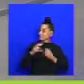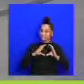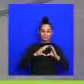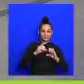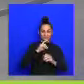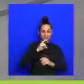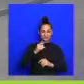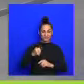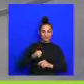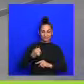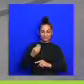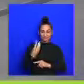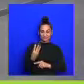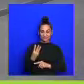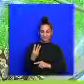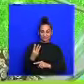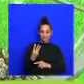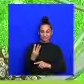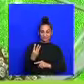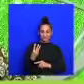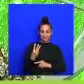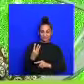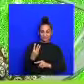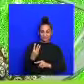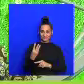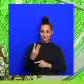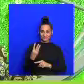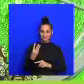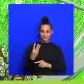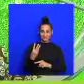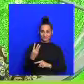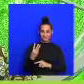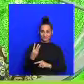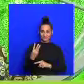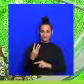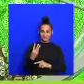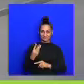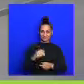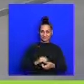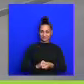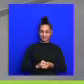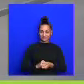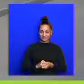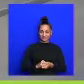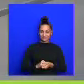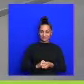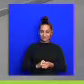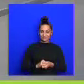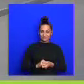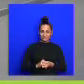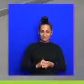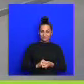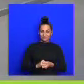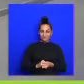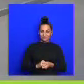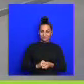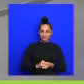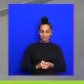Bola verde, número 3. Tainara, nossa garota da sorte, apresentando, você